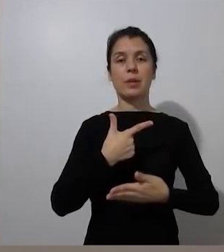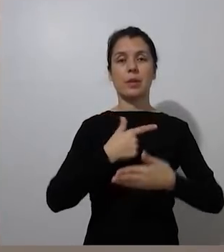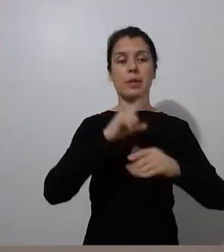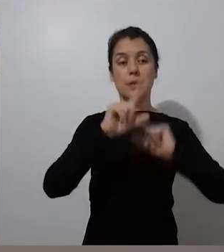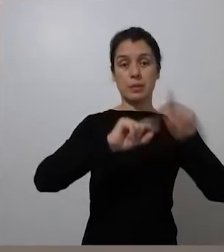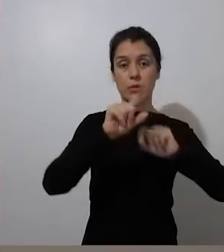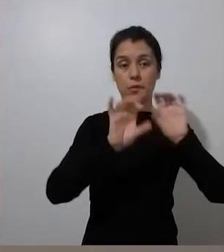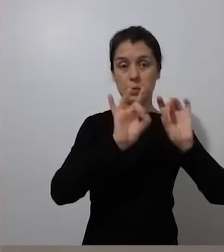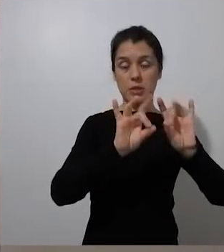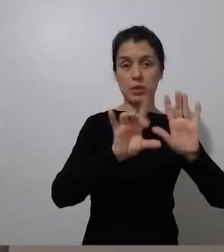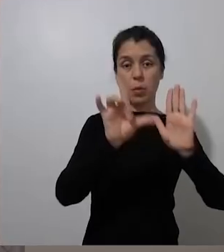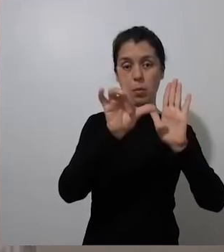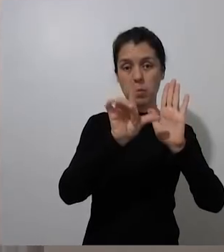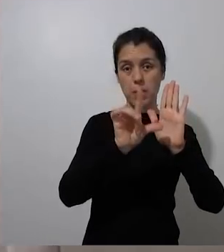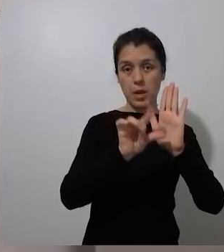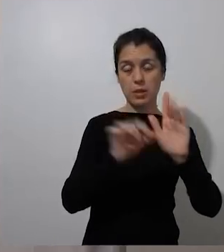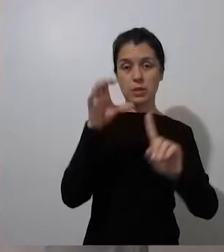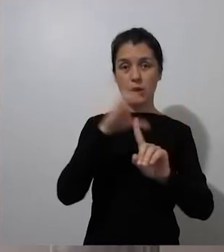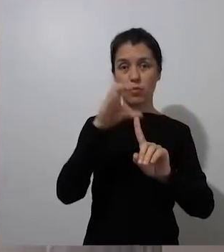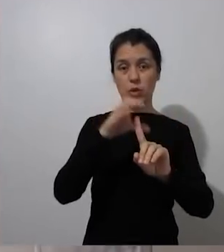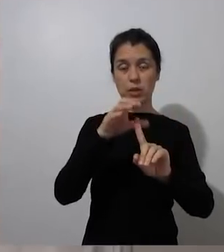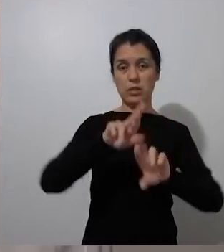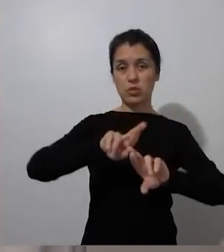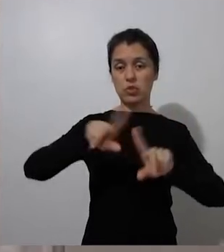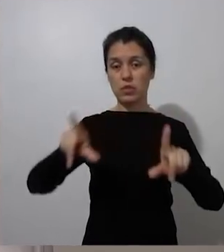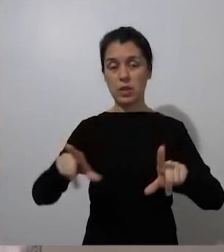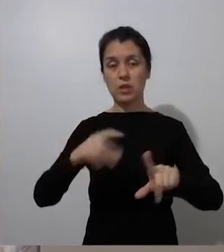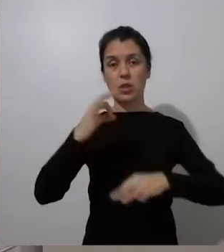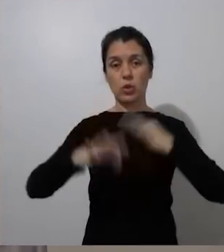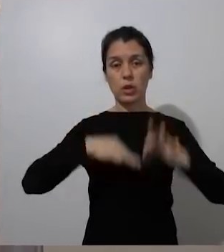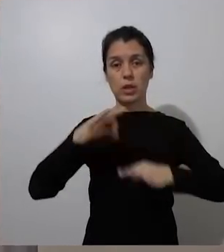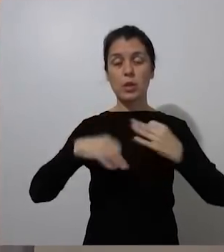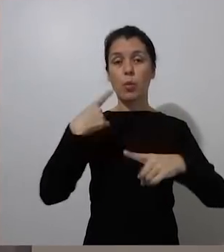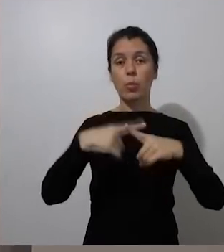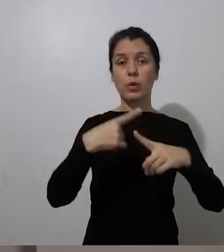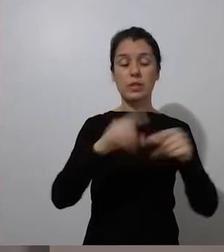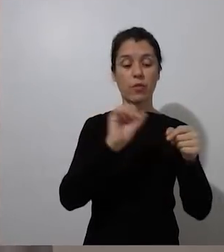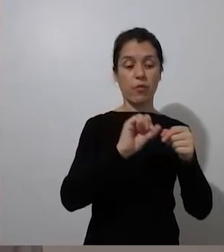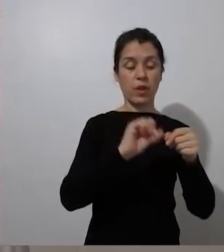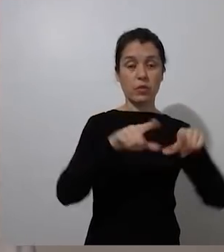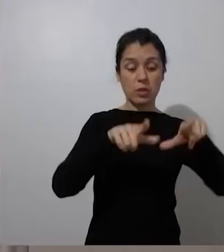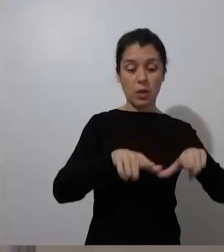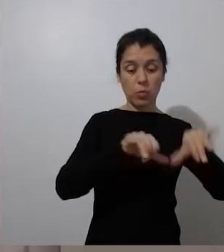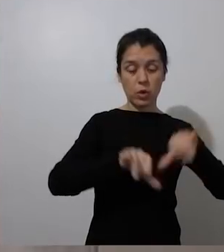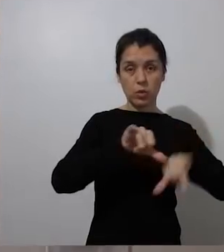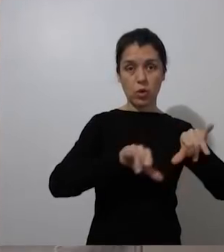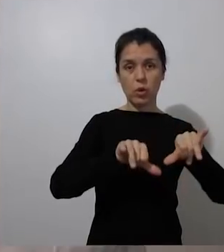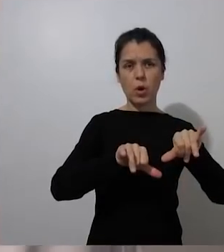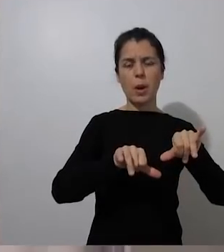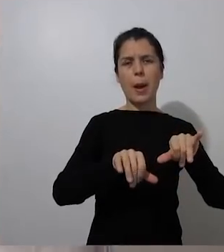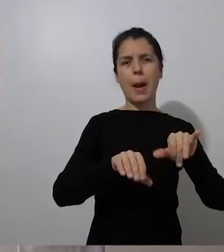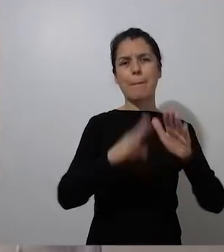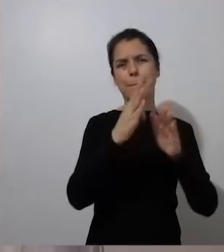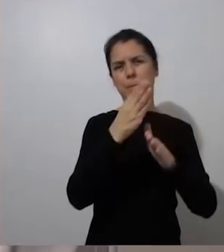seletivos, quando vocês encontrarem, serão remédios que menos efeitos colaterais darão, porque eles são todos elaborados em laboratório através de